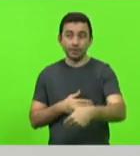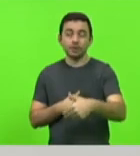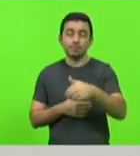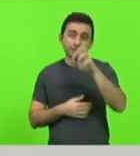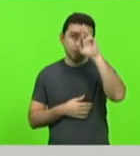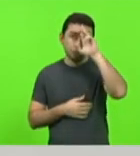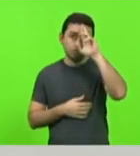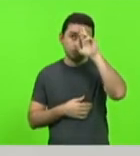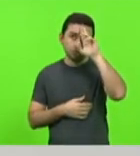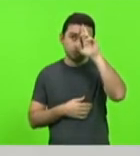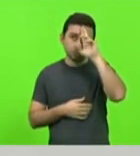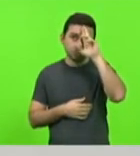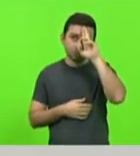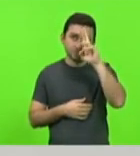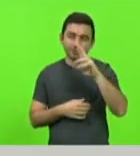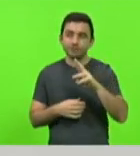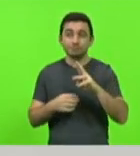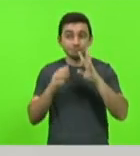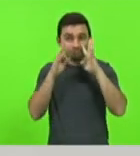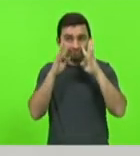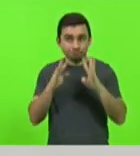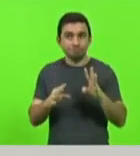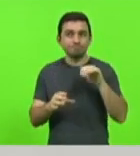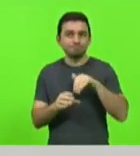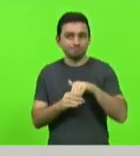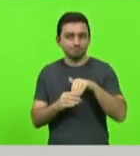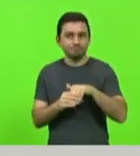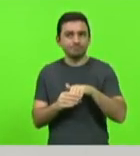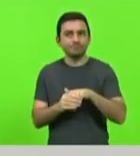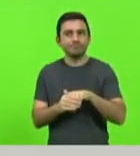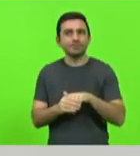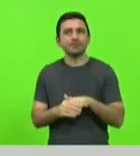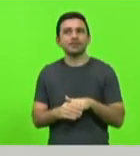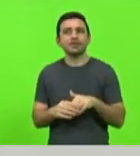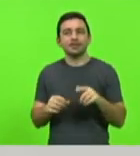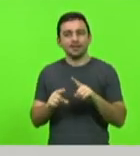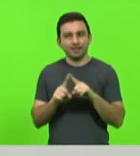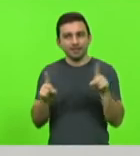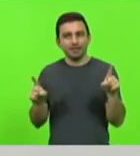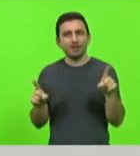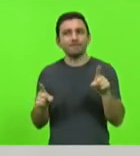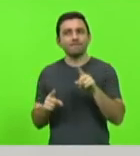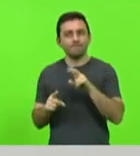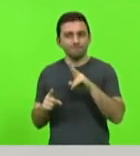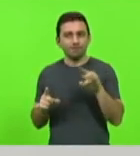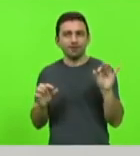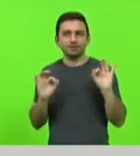tá de olho e votar no Gustavo, porque ele será, sem